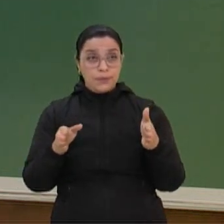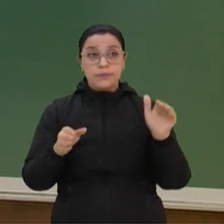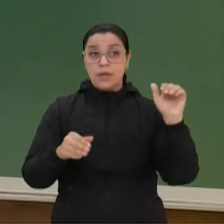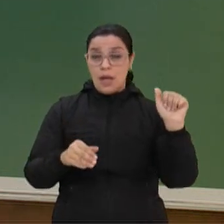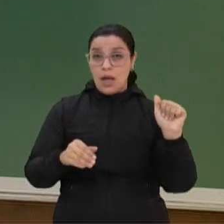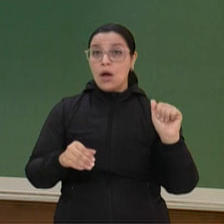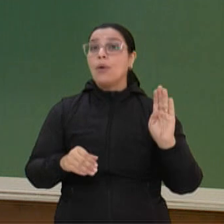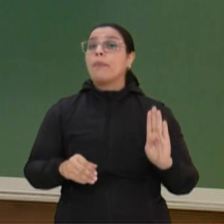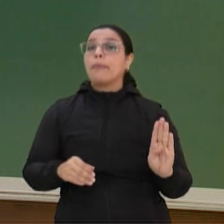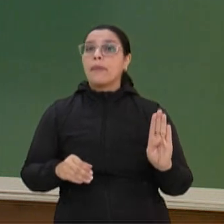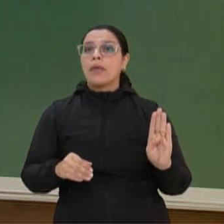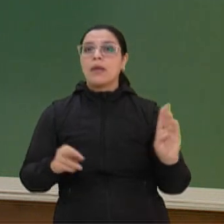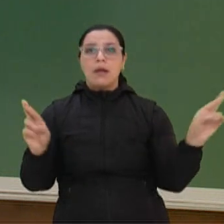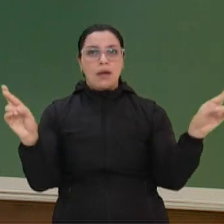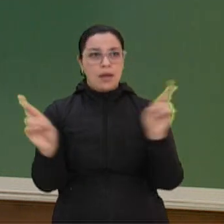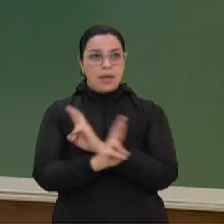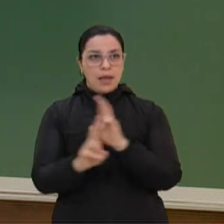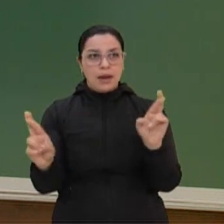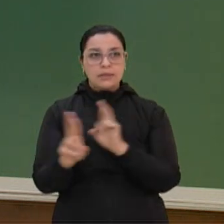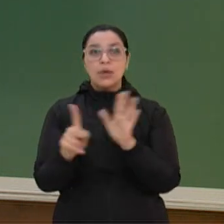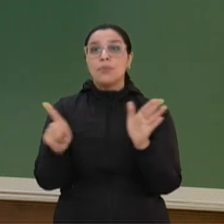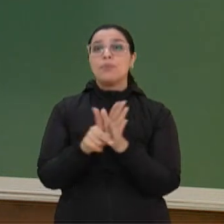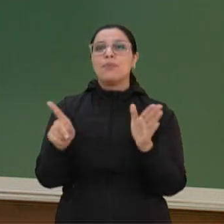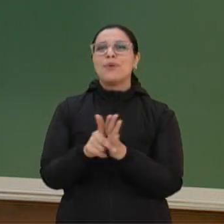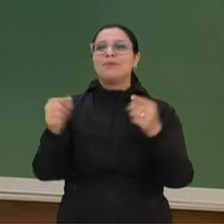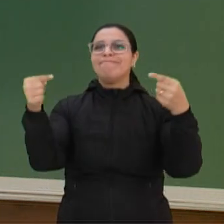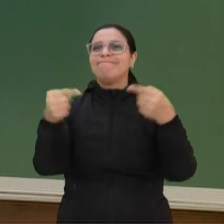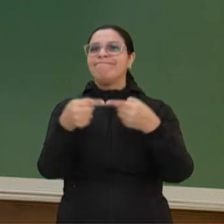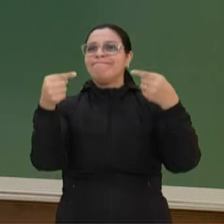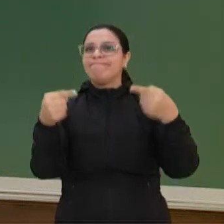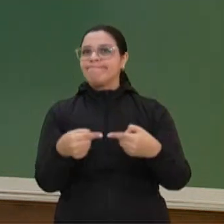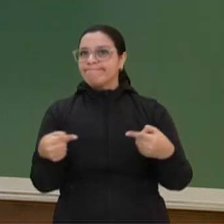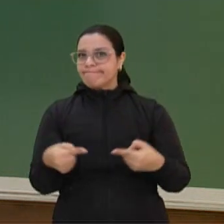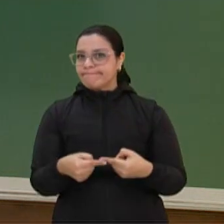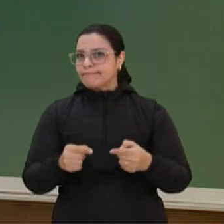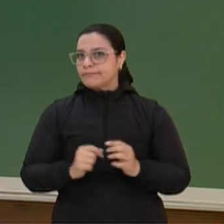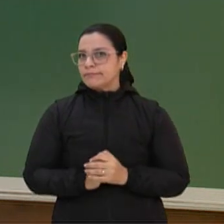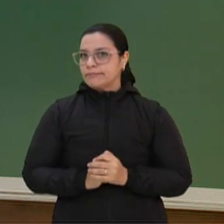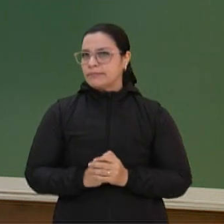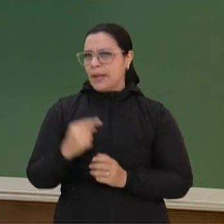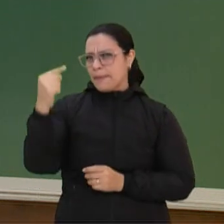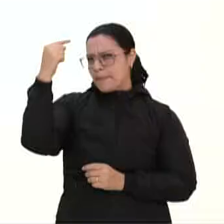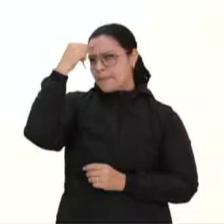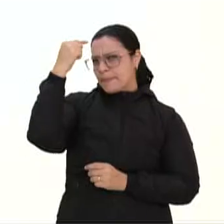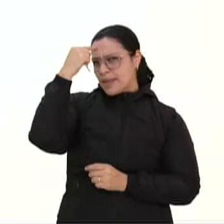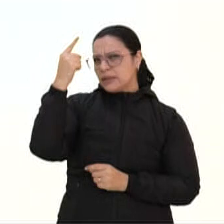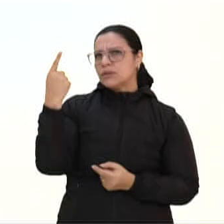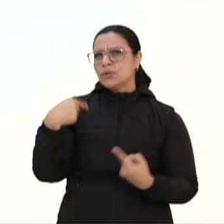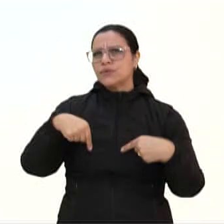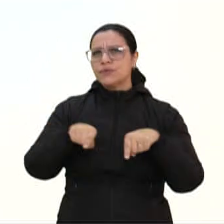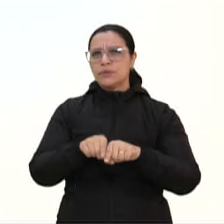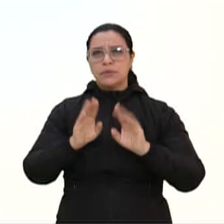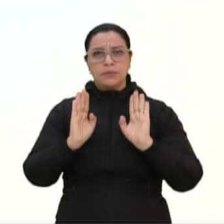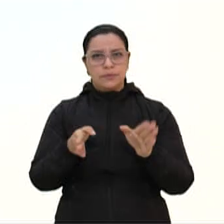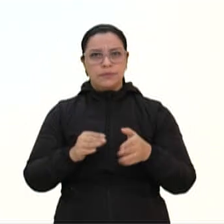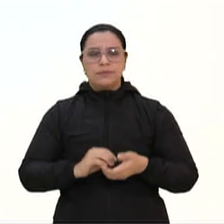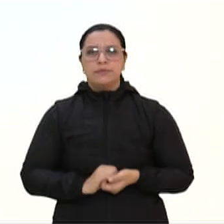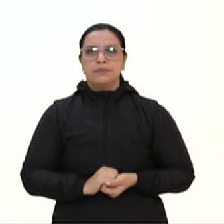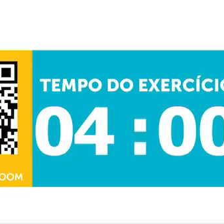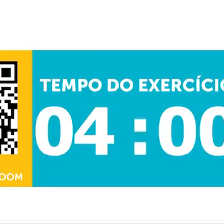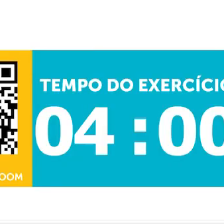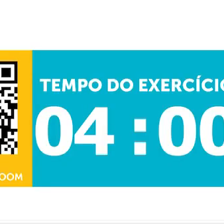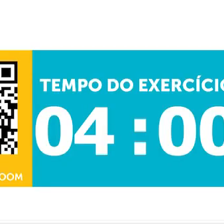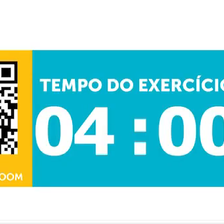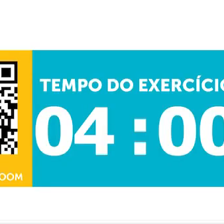letra A, ou letra B, relação de conformidade. Pense lá e já voltamos.